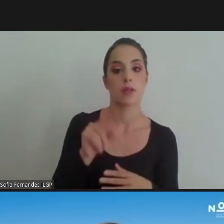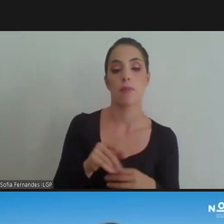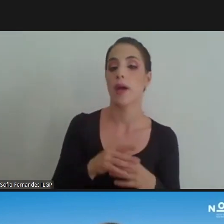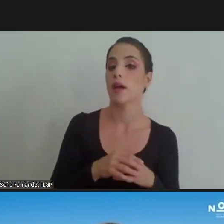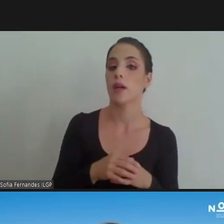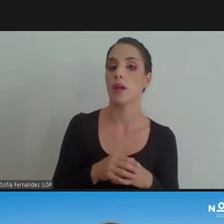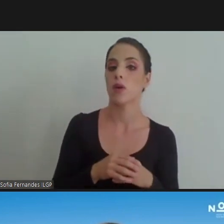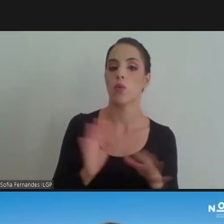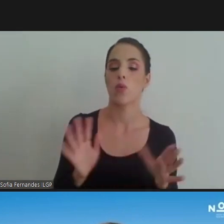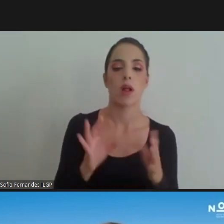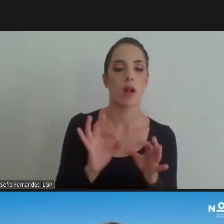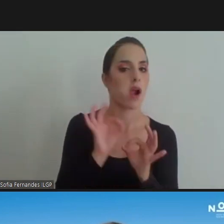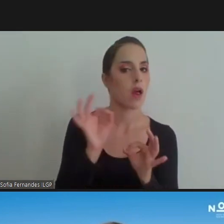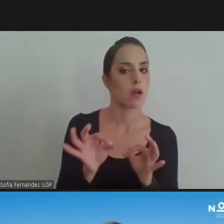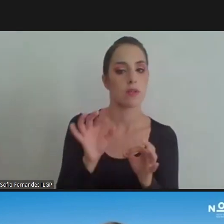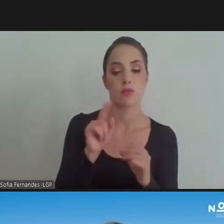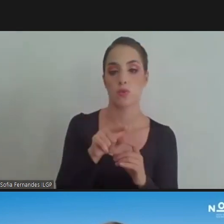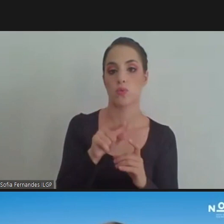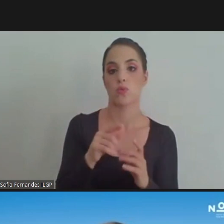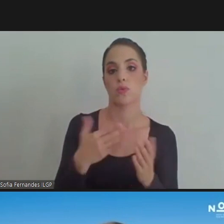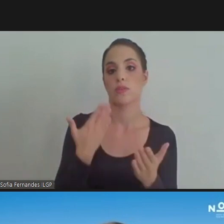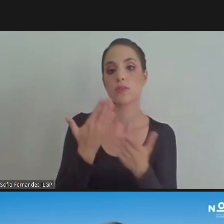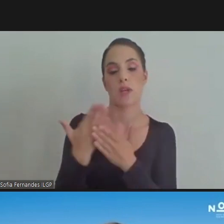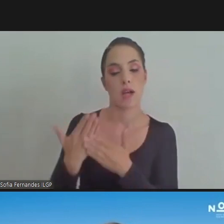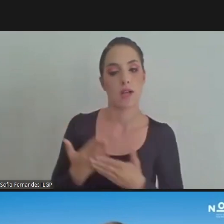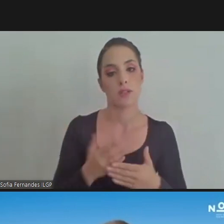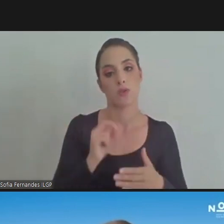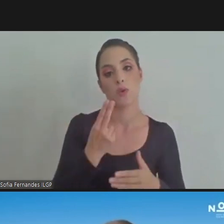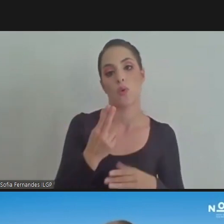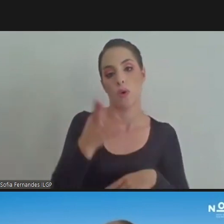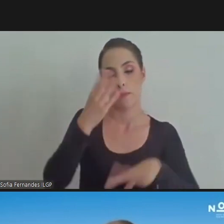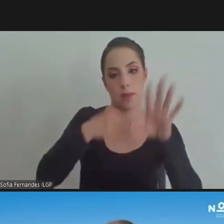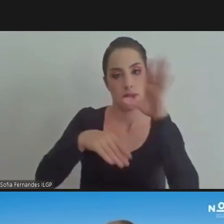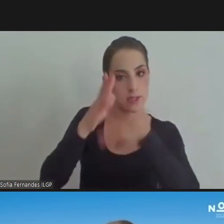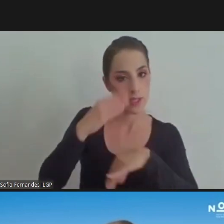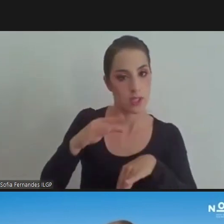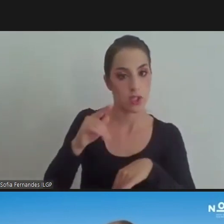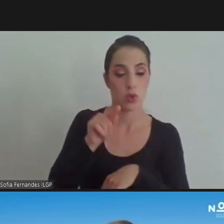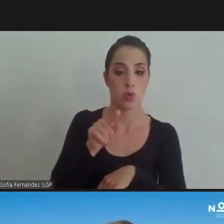que recomendações ou que lições têm vindo